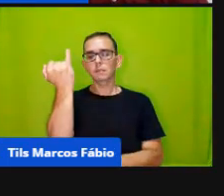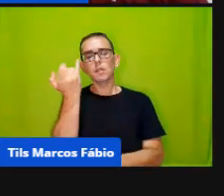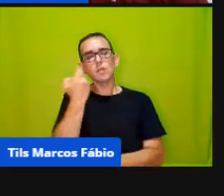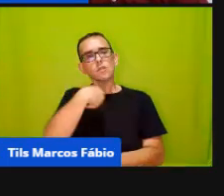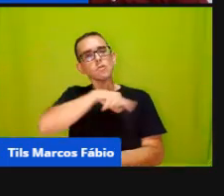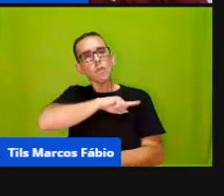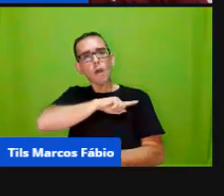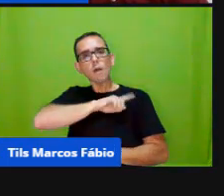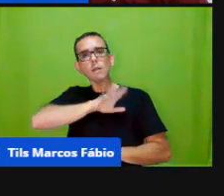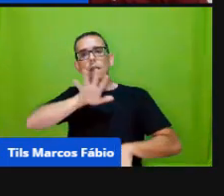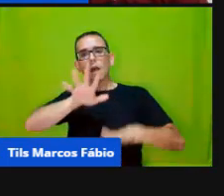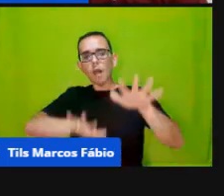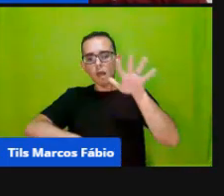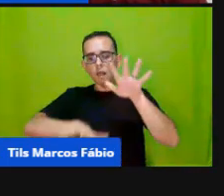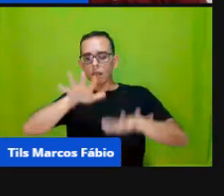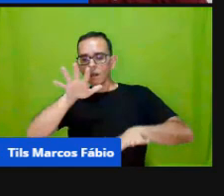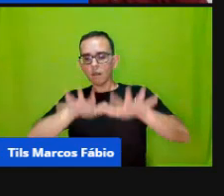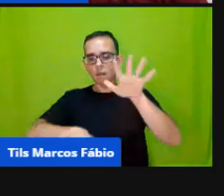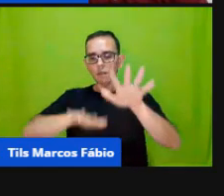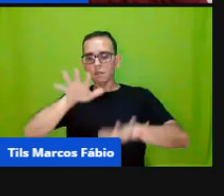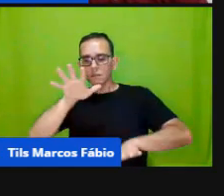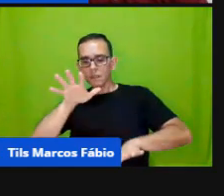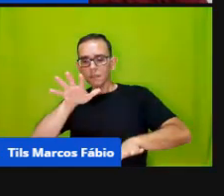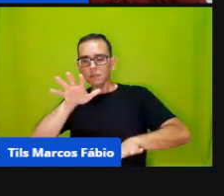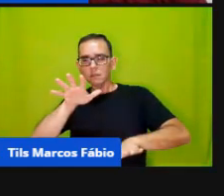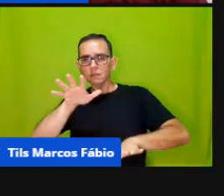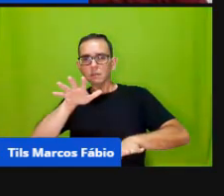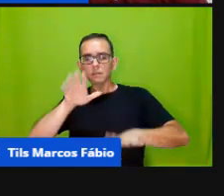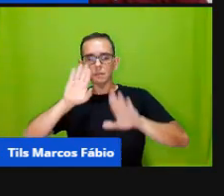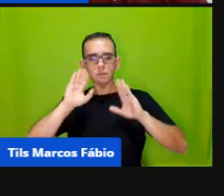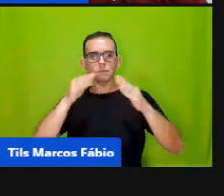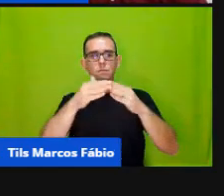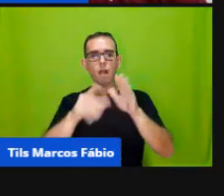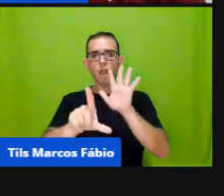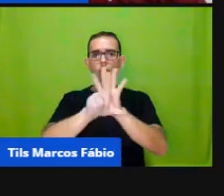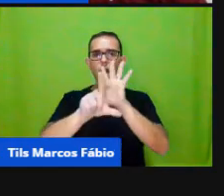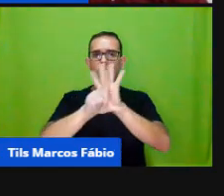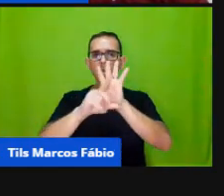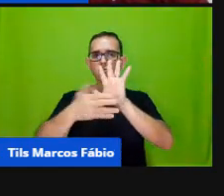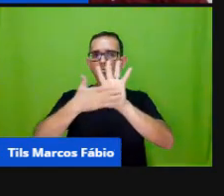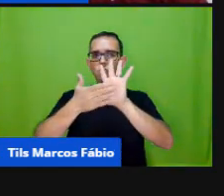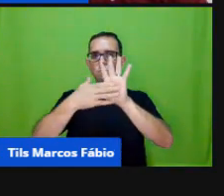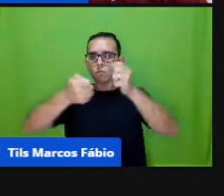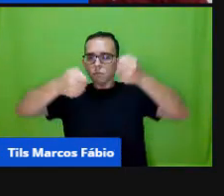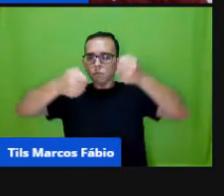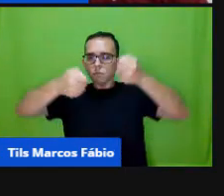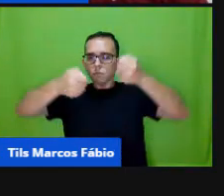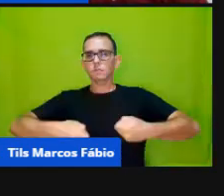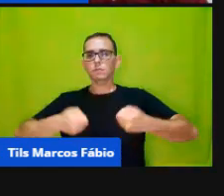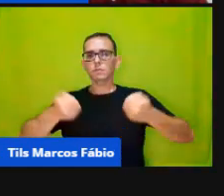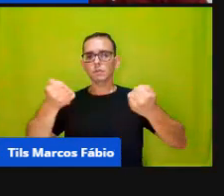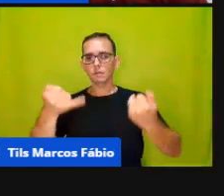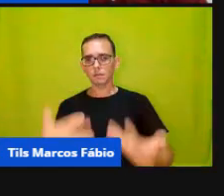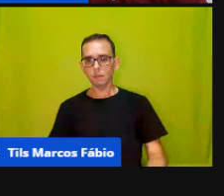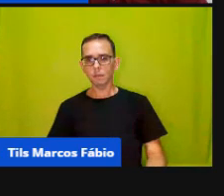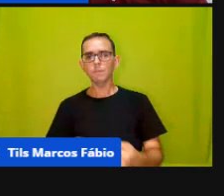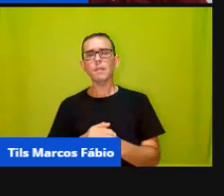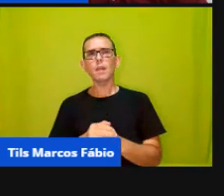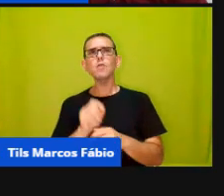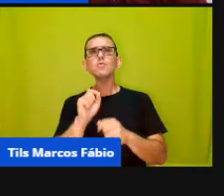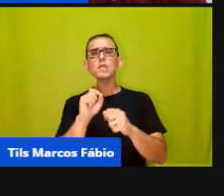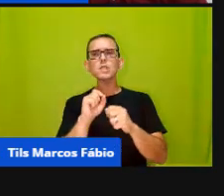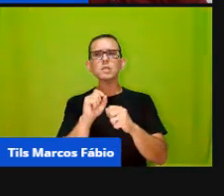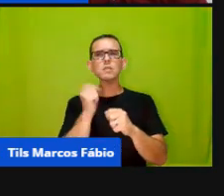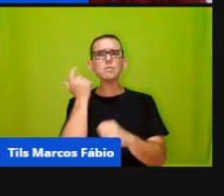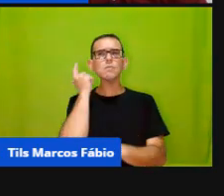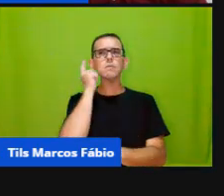vezes, trabalha lá, como a lei permite, até do alto rendimento, e uma das coisas do alto rendimento que